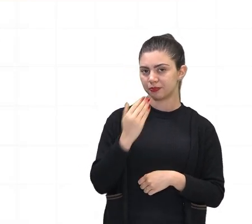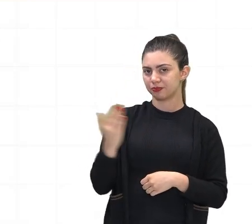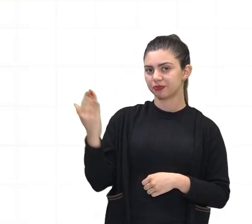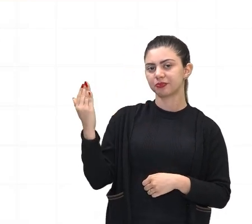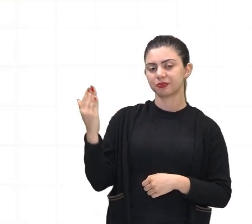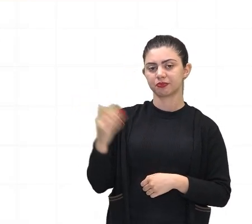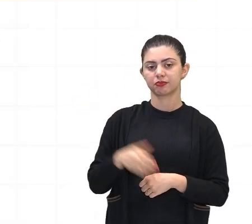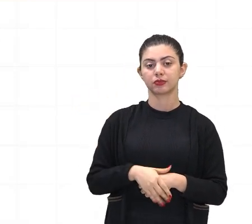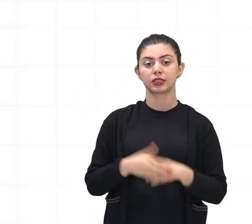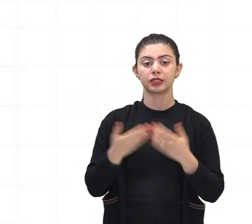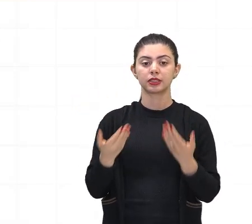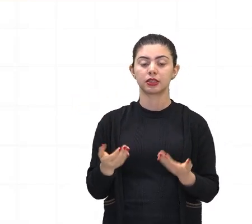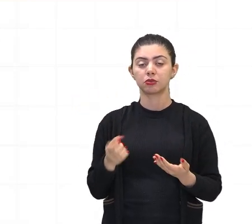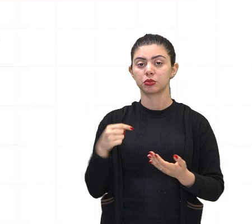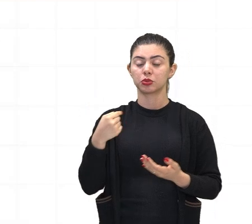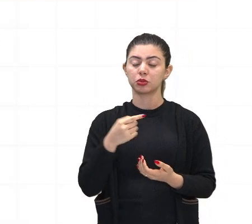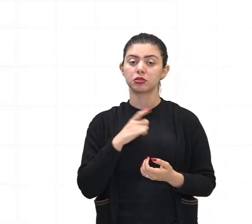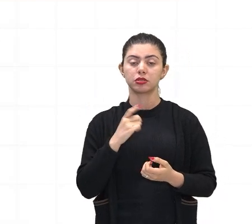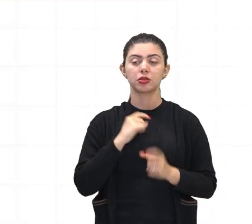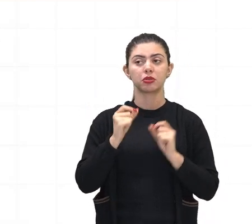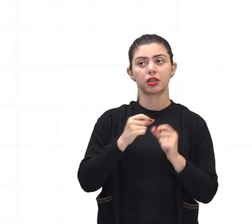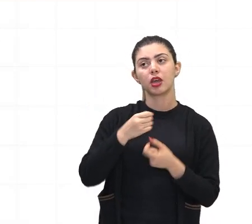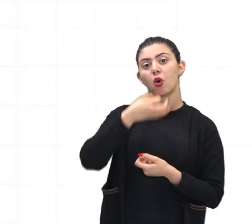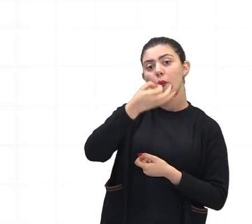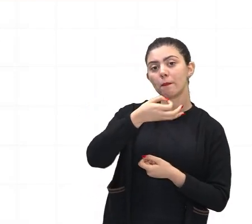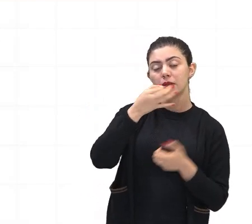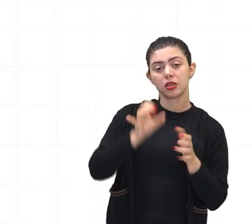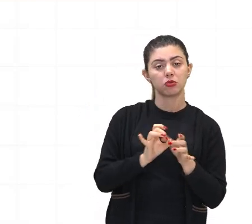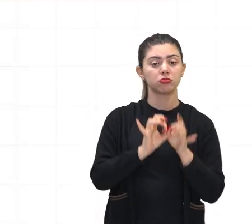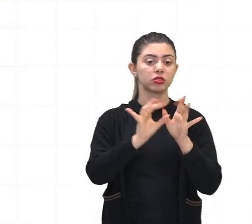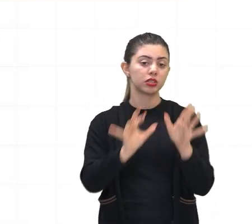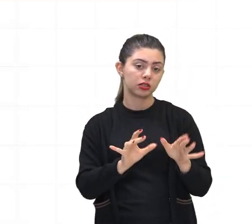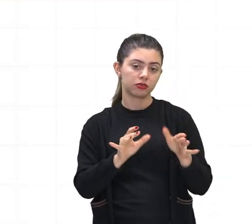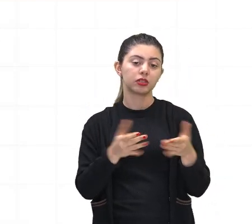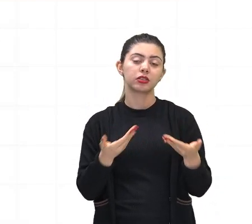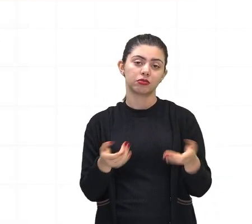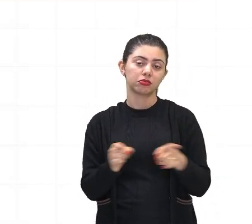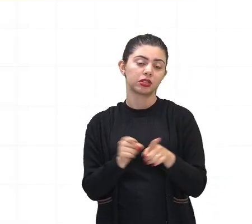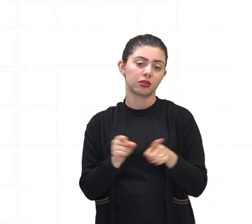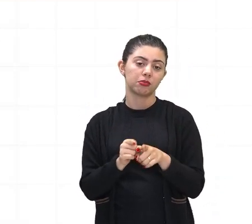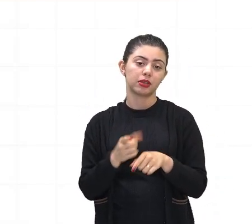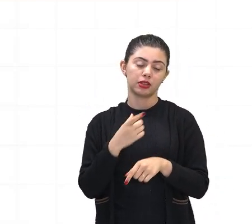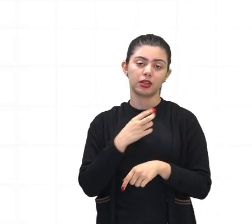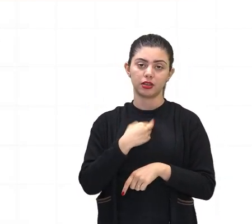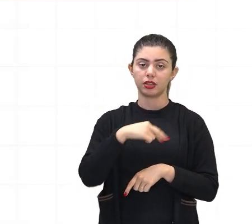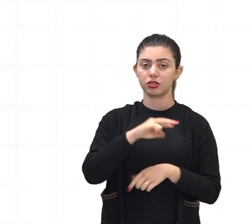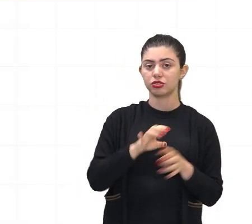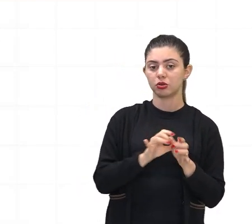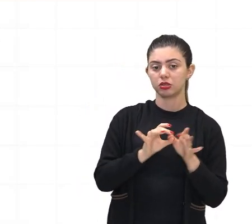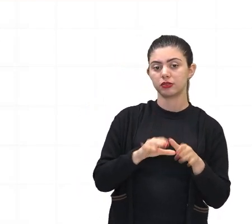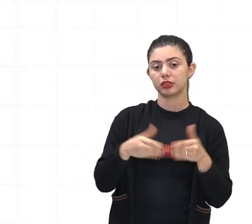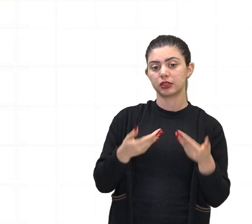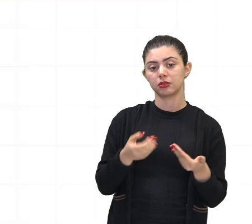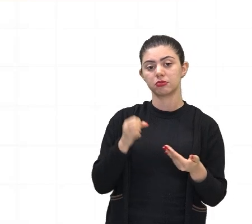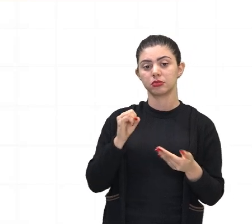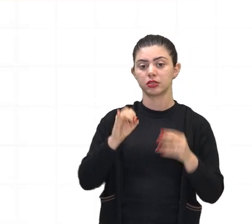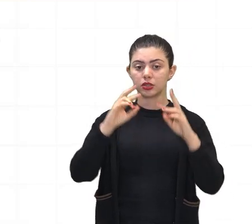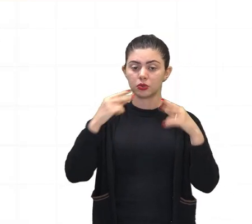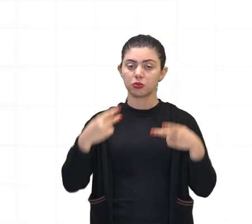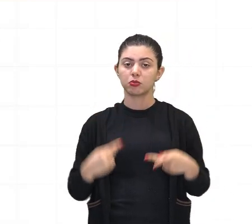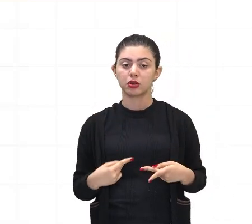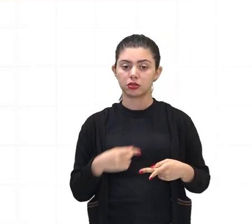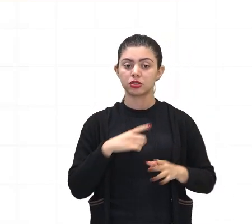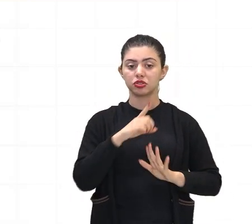cartela. Se há liberdade de pensamento, também há liberdade de religião. Se ser humano tem direito